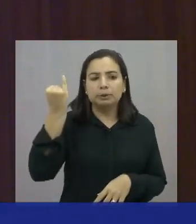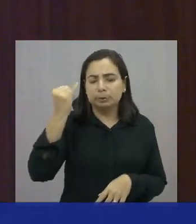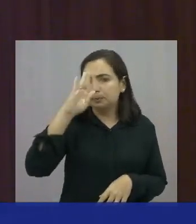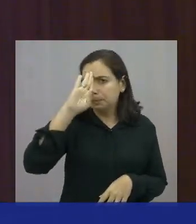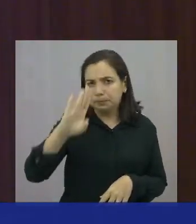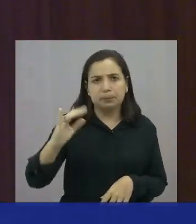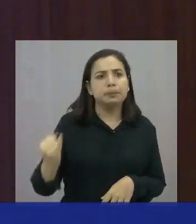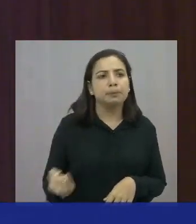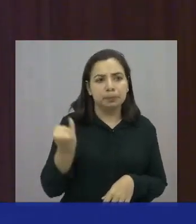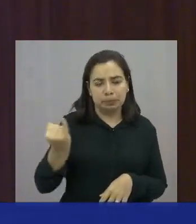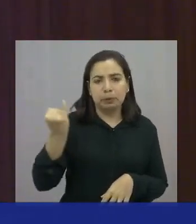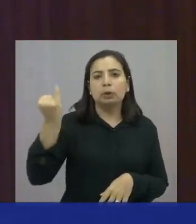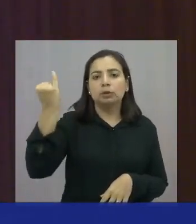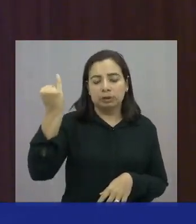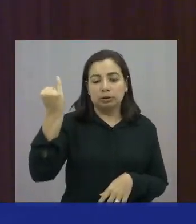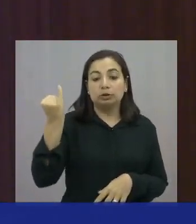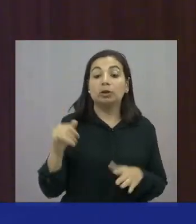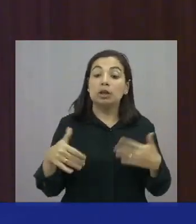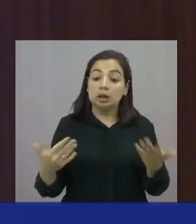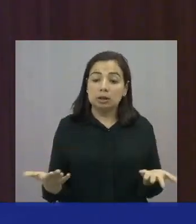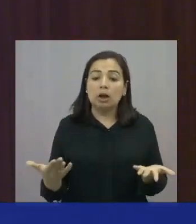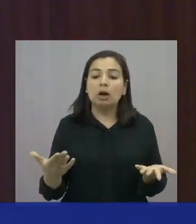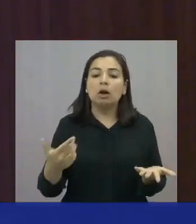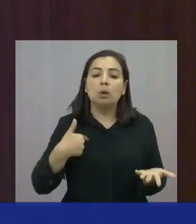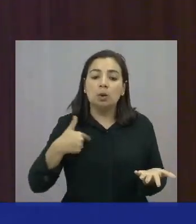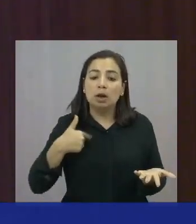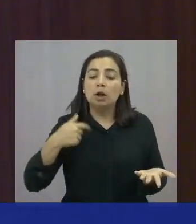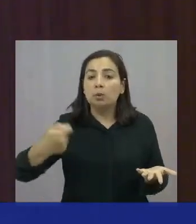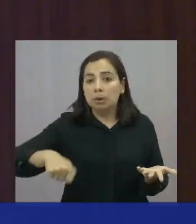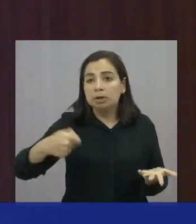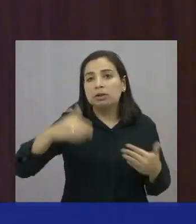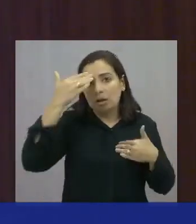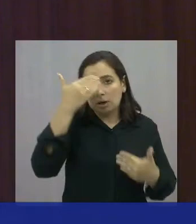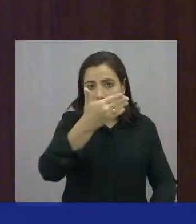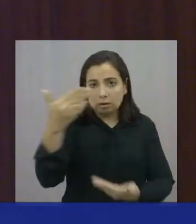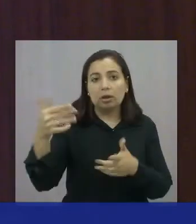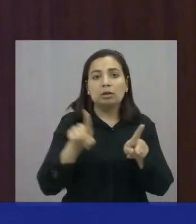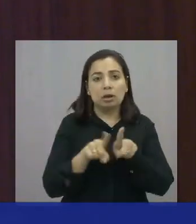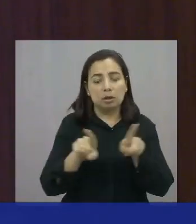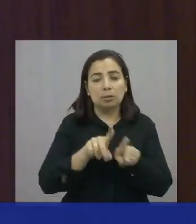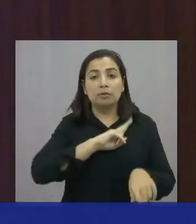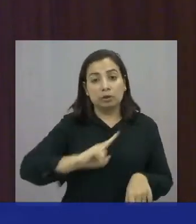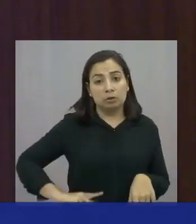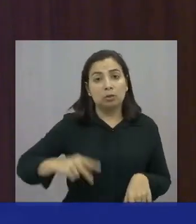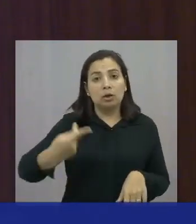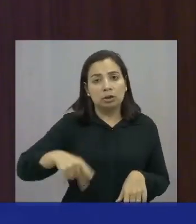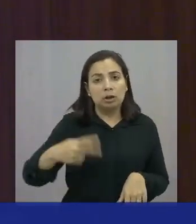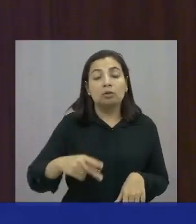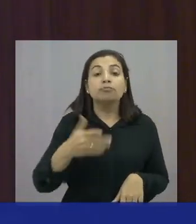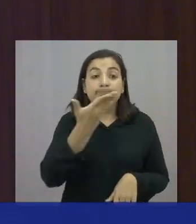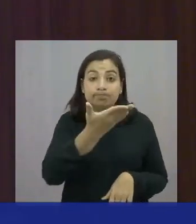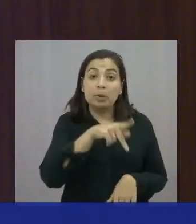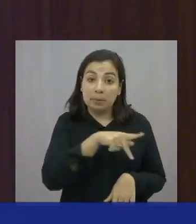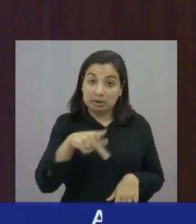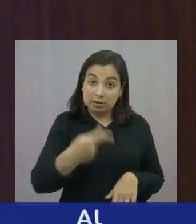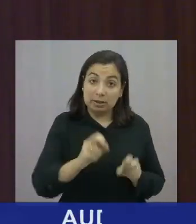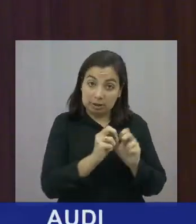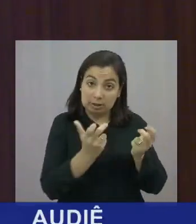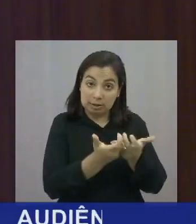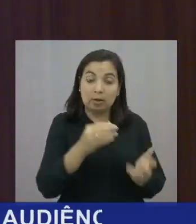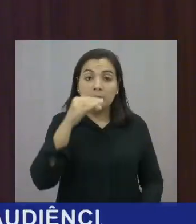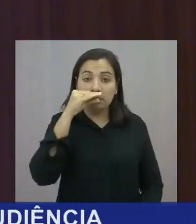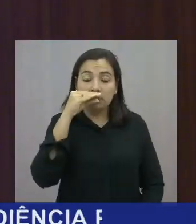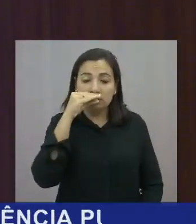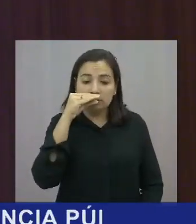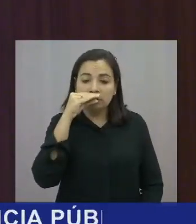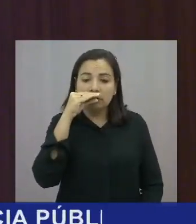importantíssimas. E eu não poderia deixar de agradecer aos vereadores dessa casa, na pessoa do vereador Antônio Henrique, presidente. Eu